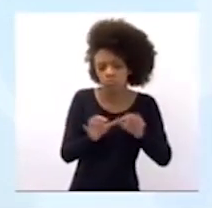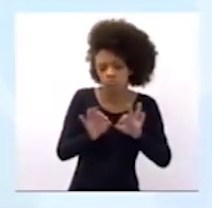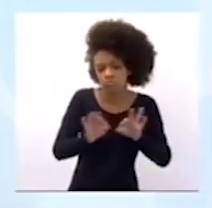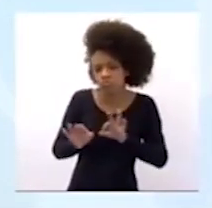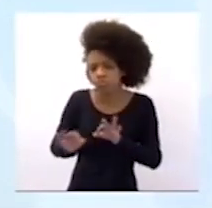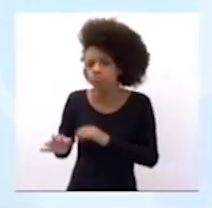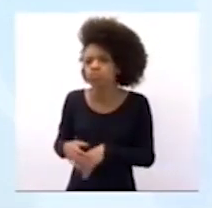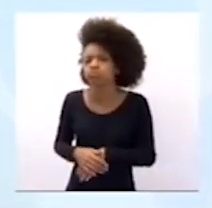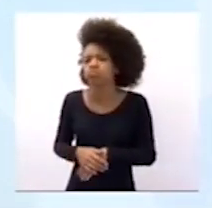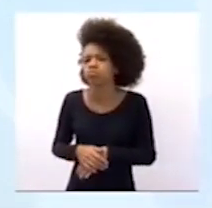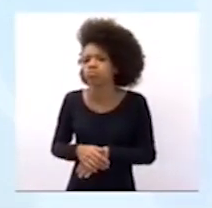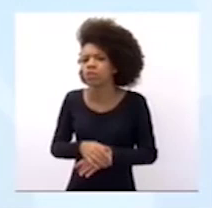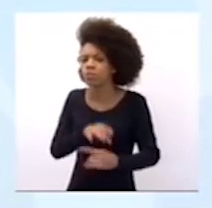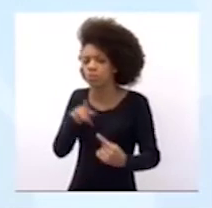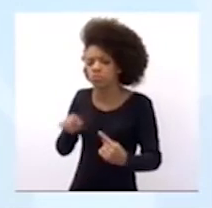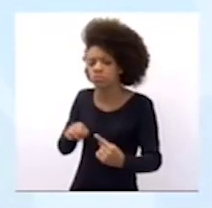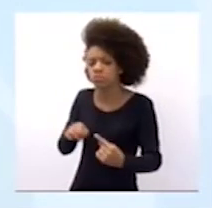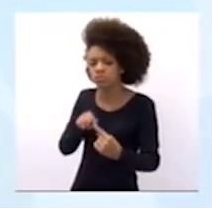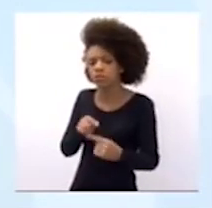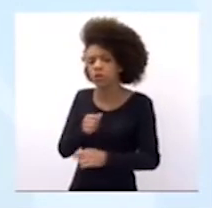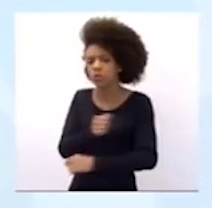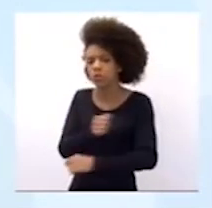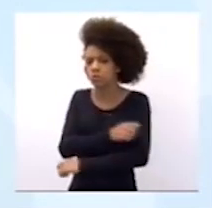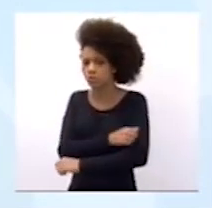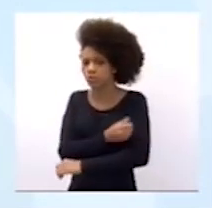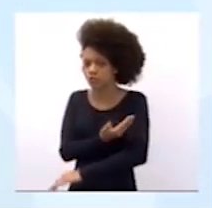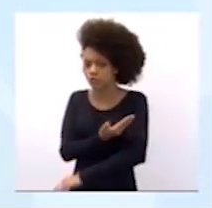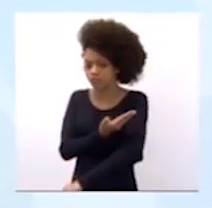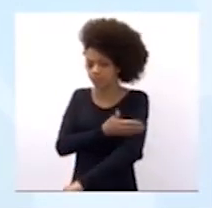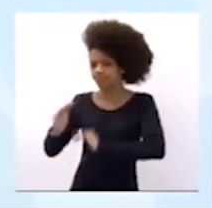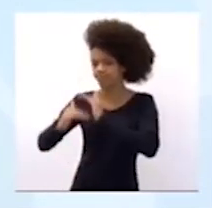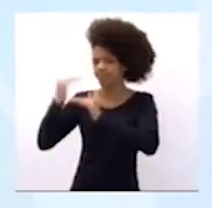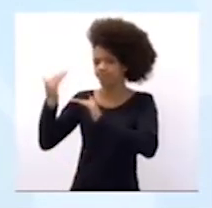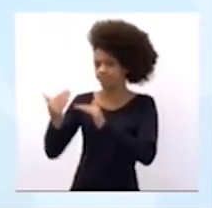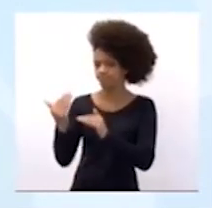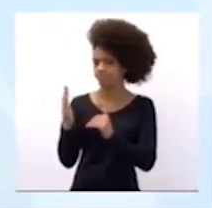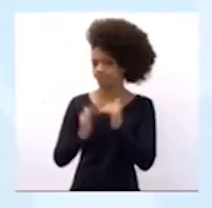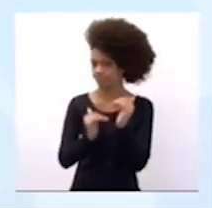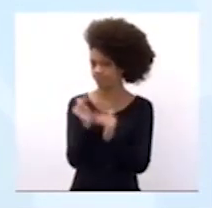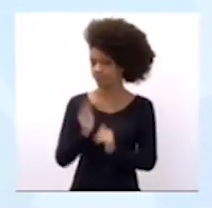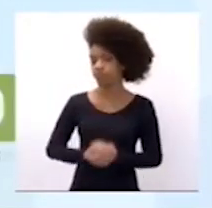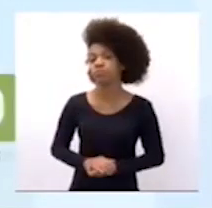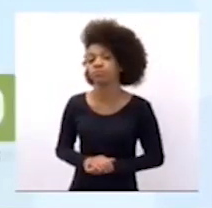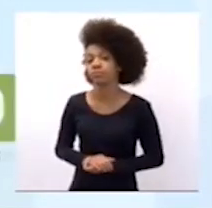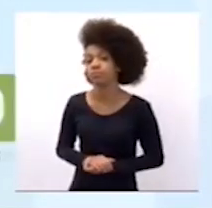os estudantes desenvolverem diferentes habilidades? A gente já deu uma dica, vamos lá.